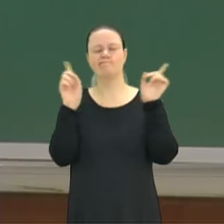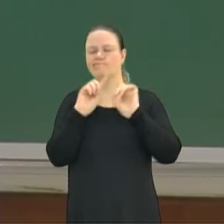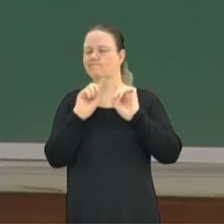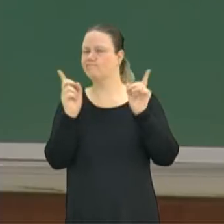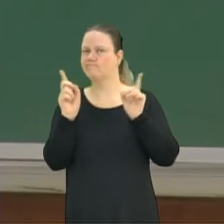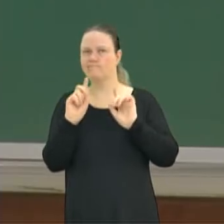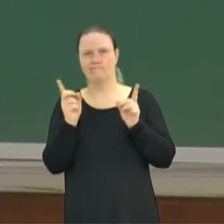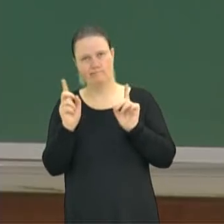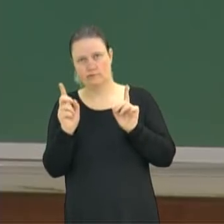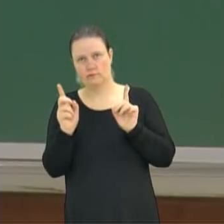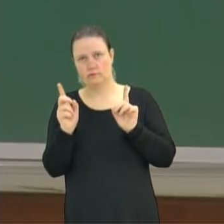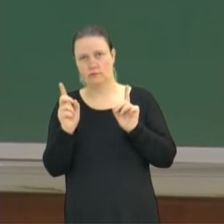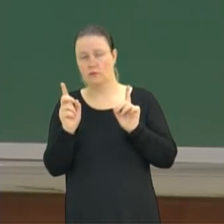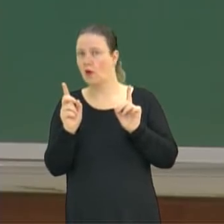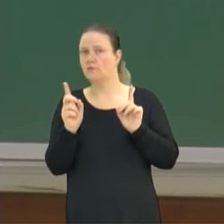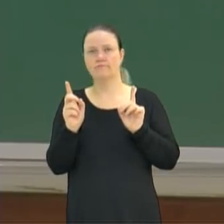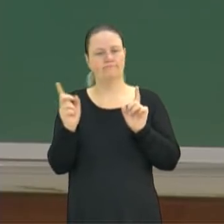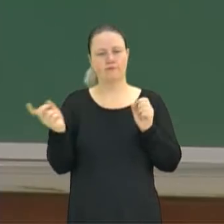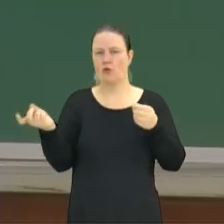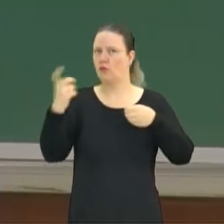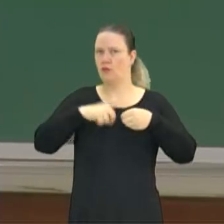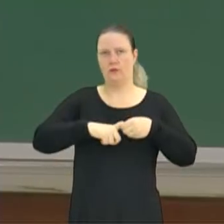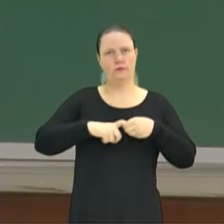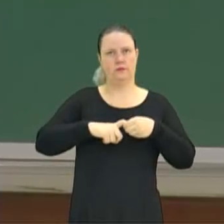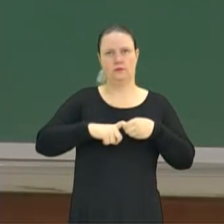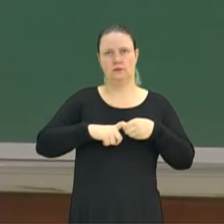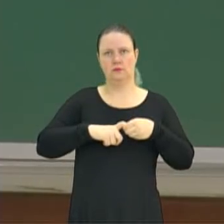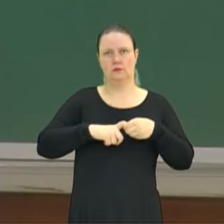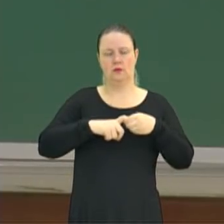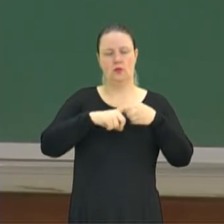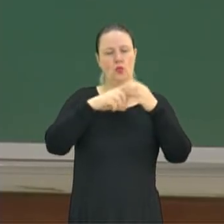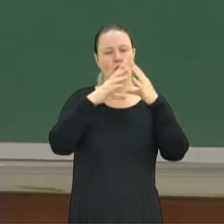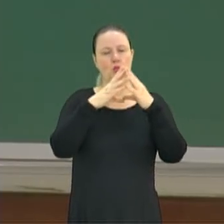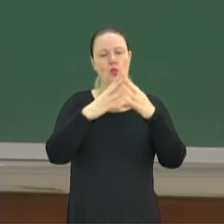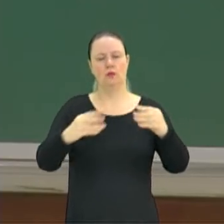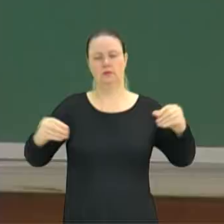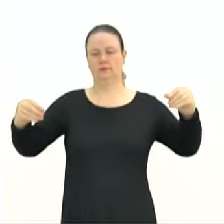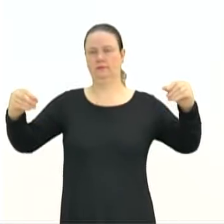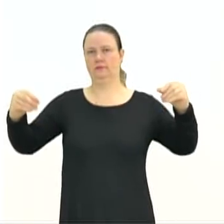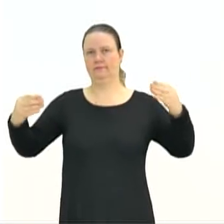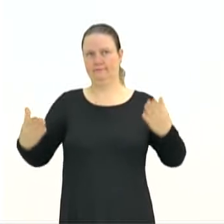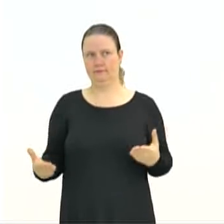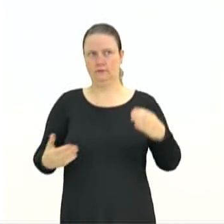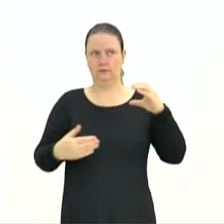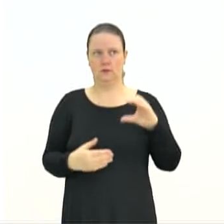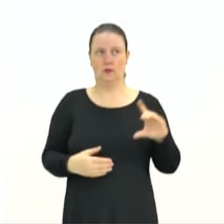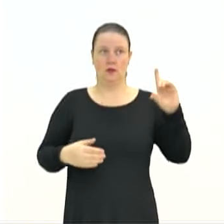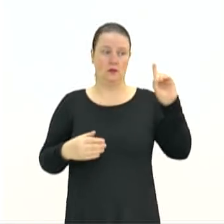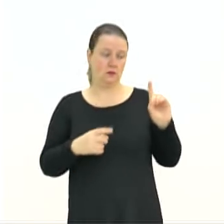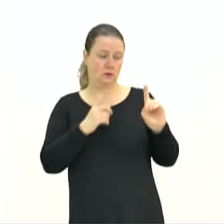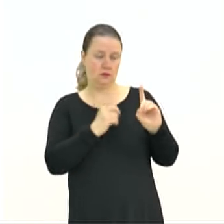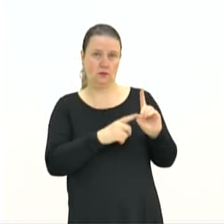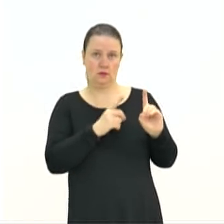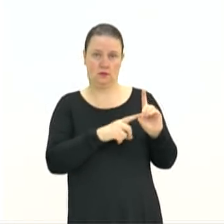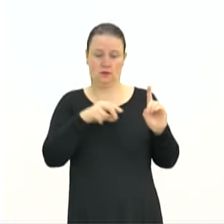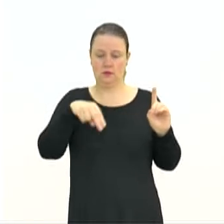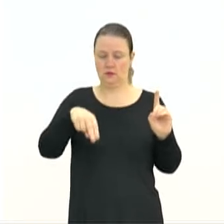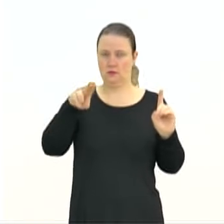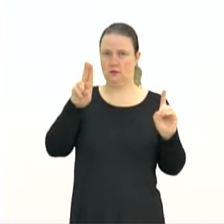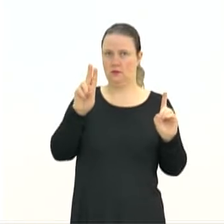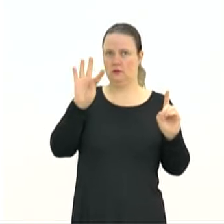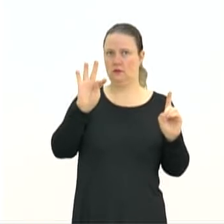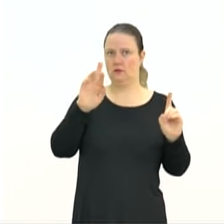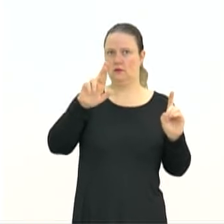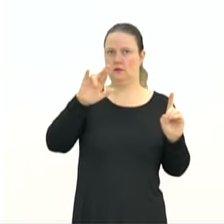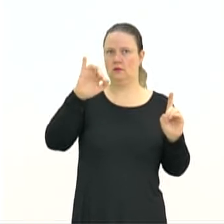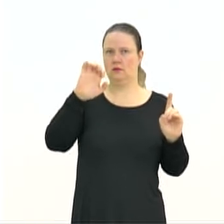ele morre para o produtor? Se perde essa energia. Então, na verdade, a ciclagem de nutrientes. Então, ele recicla os nutrientes.